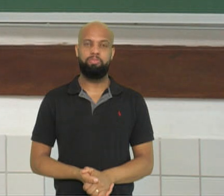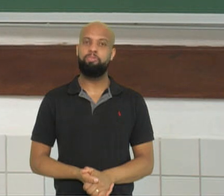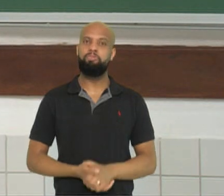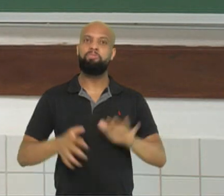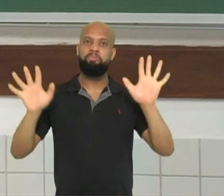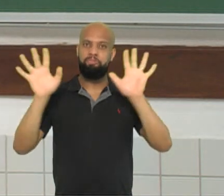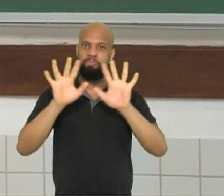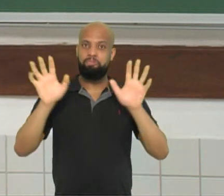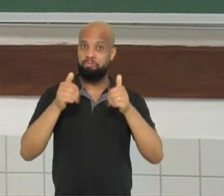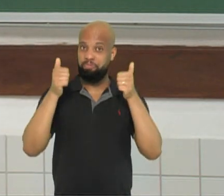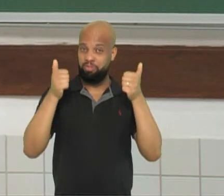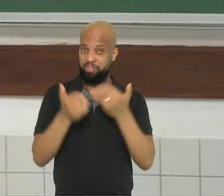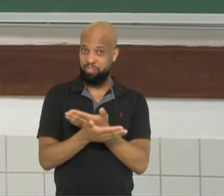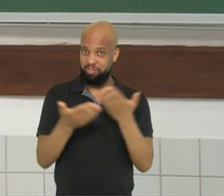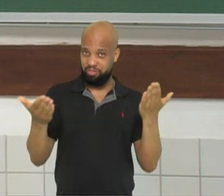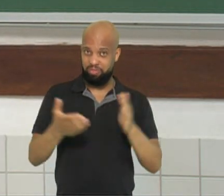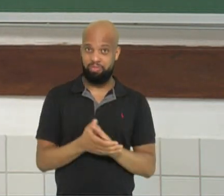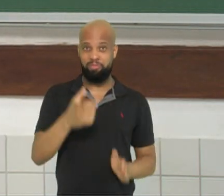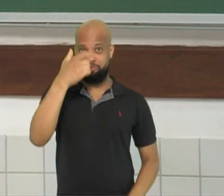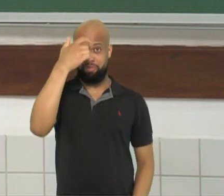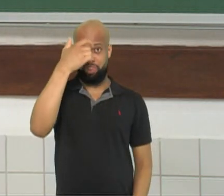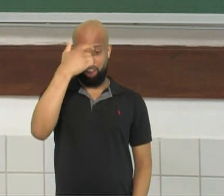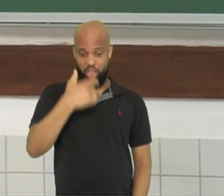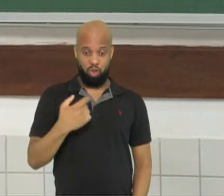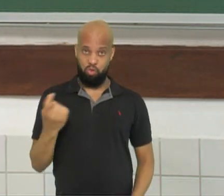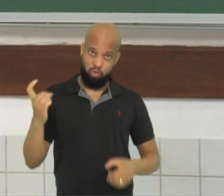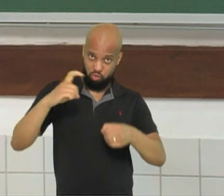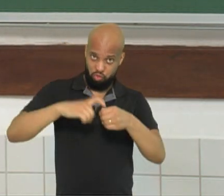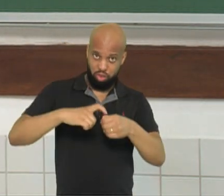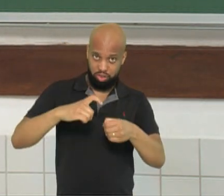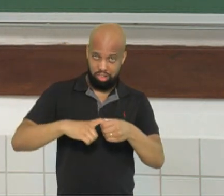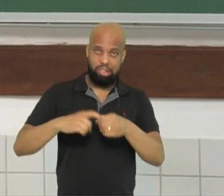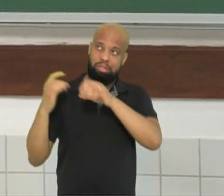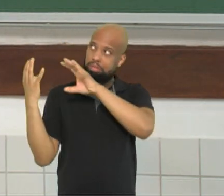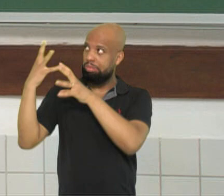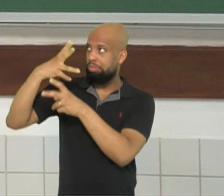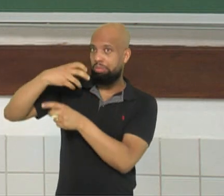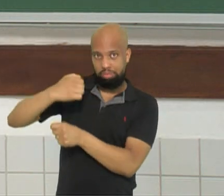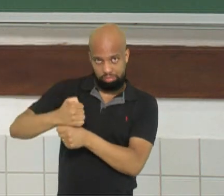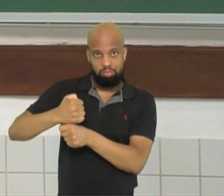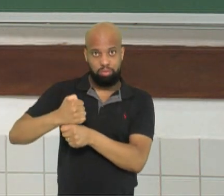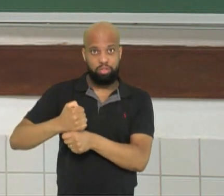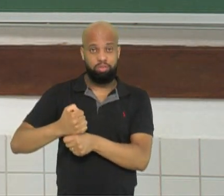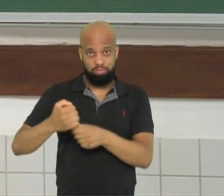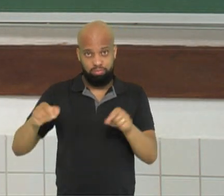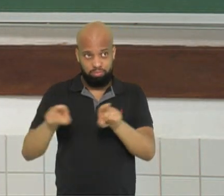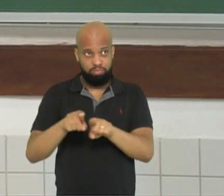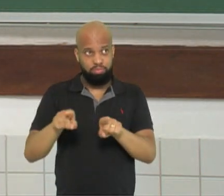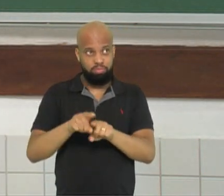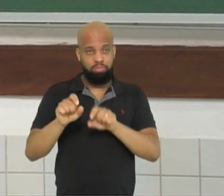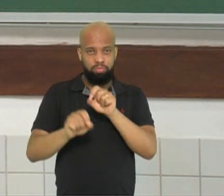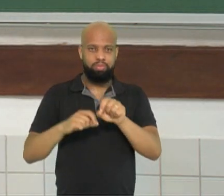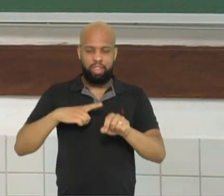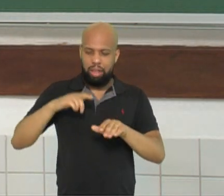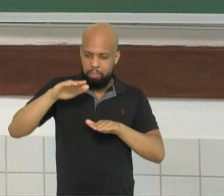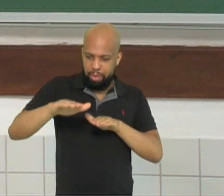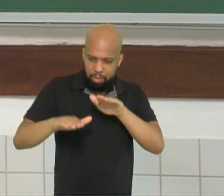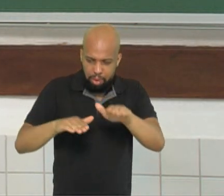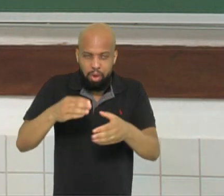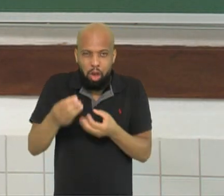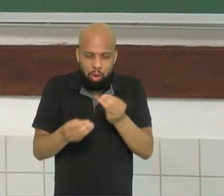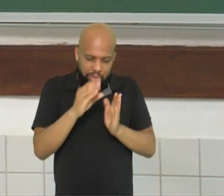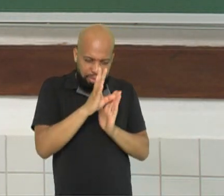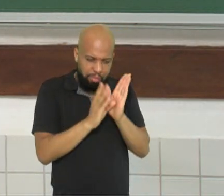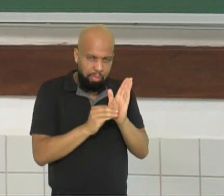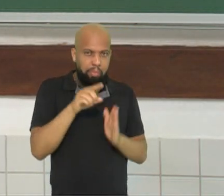Oi pessoal, tudo bem com vocês? Então a professora está fazendo essas retomadas de trigonometria, voltando no passo a passo do